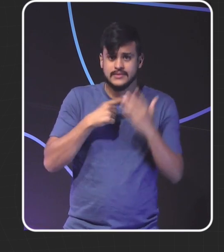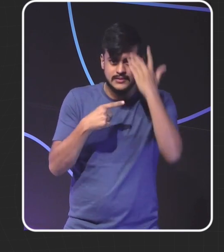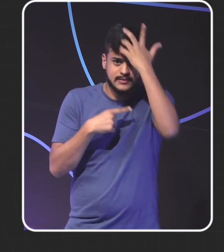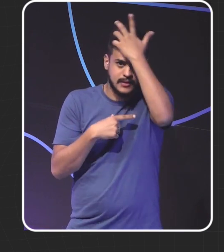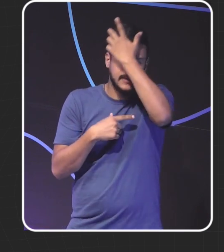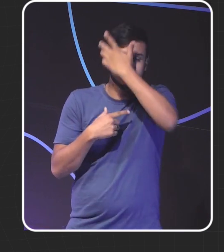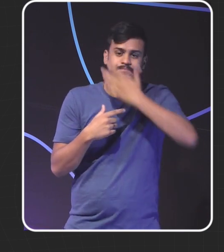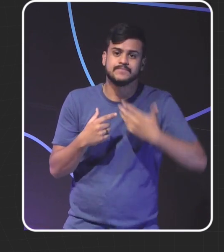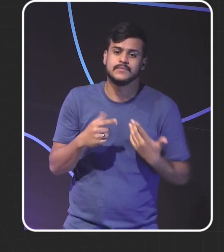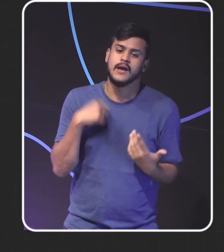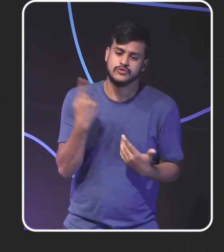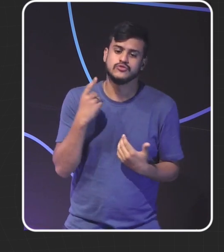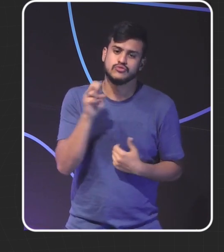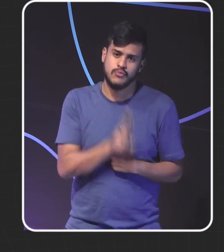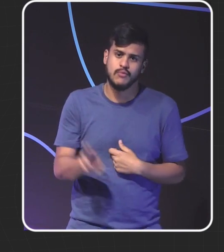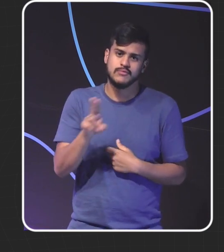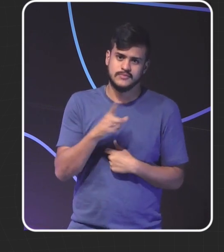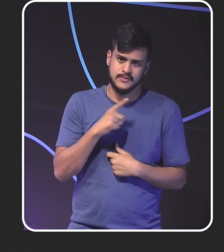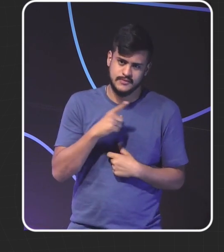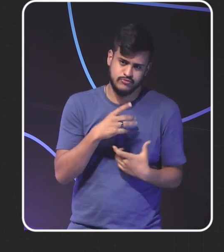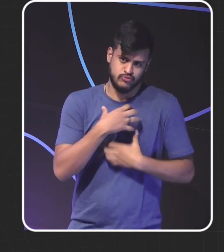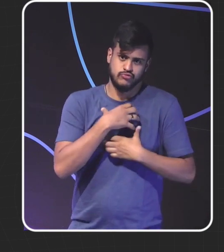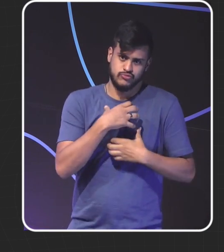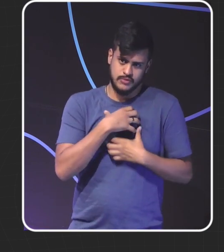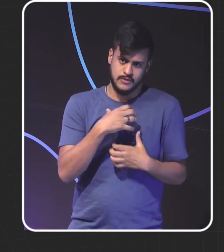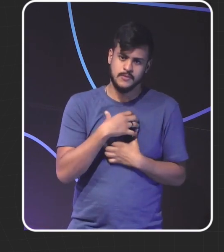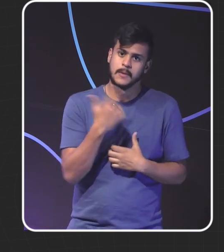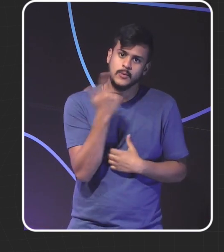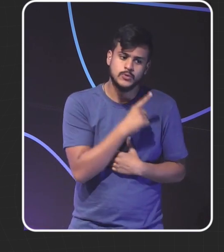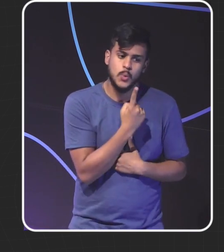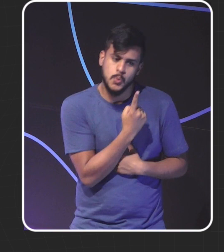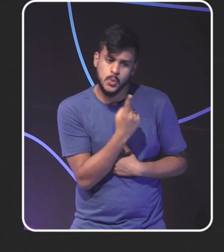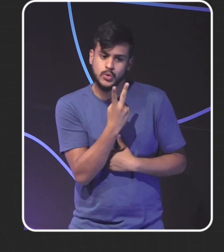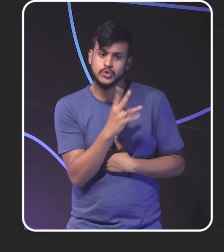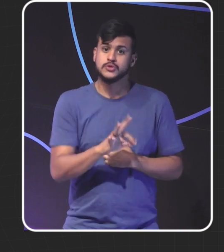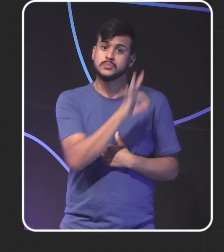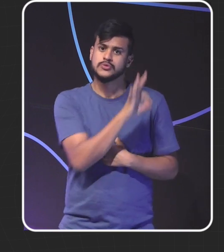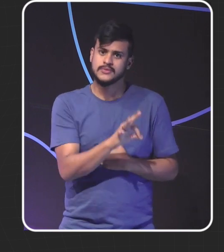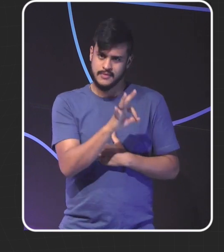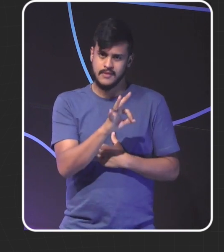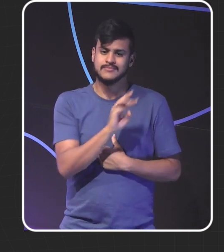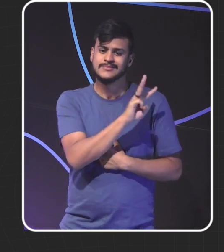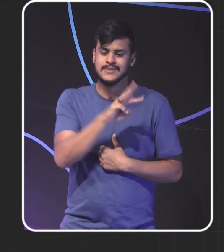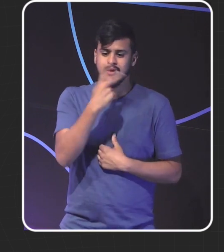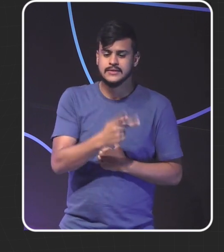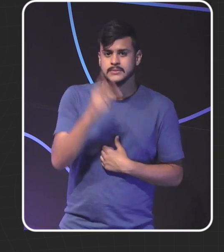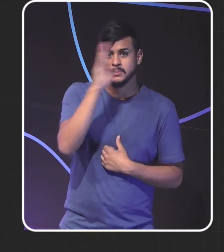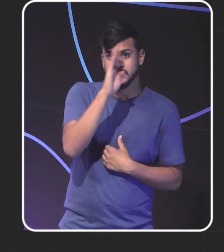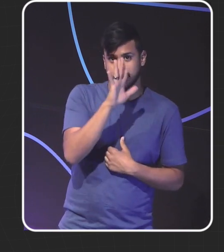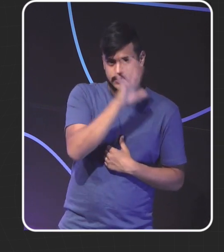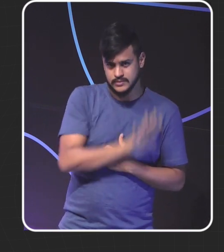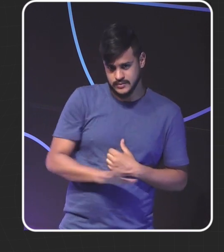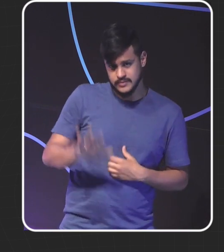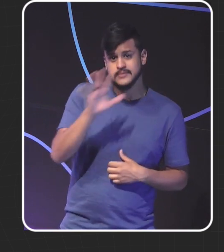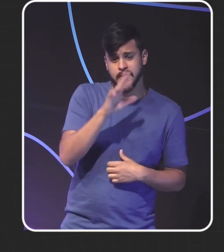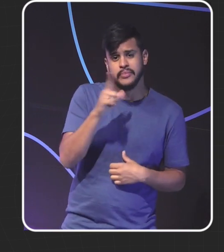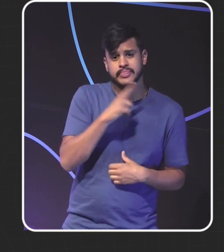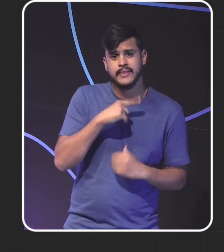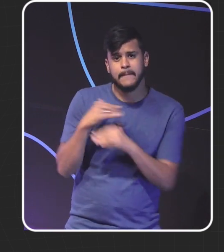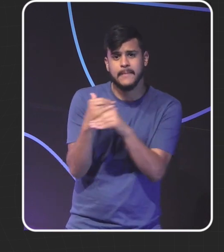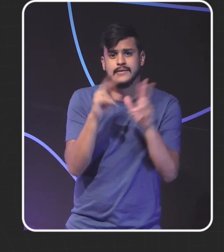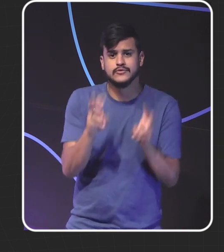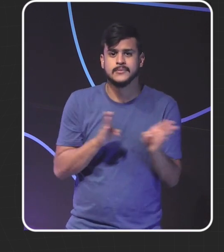Acessibilidade aponta que a gente tem menos de entre 1 e 2% dos sites brasileiros governamentais que seguem padrões